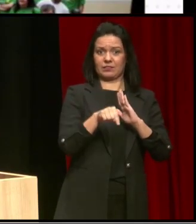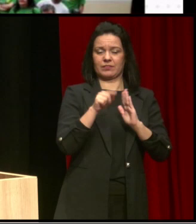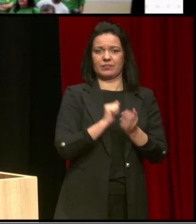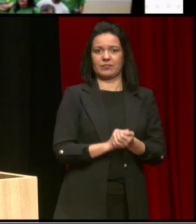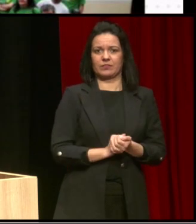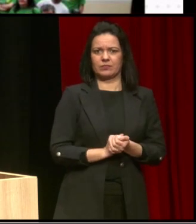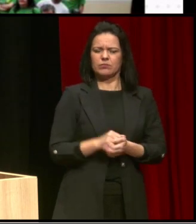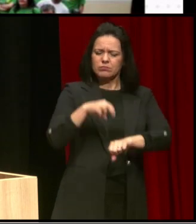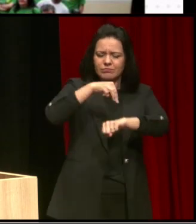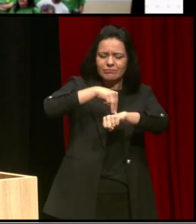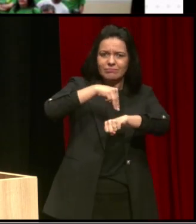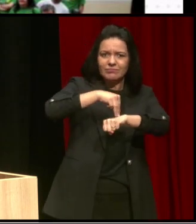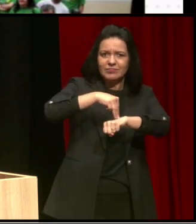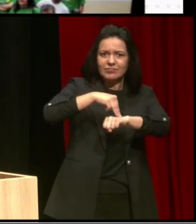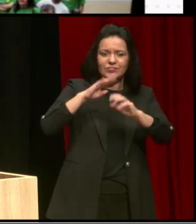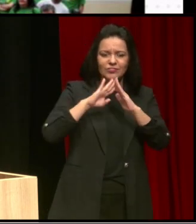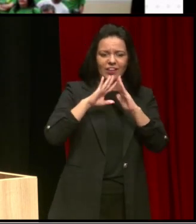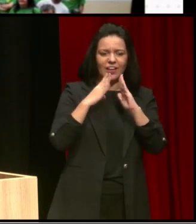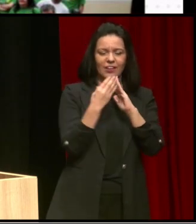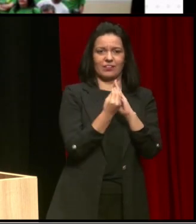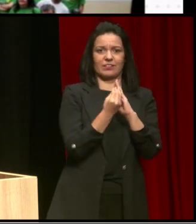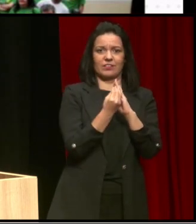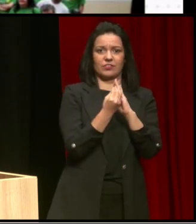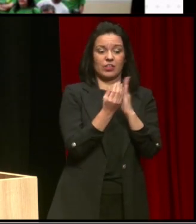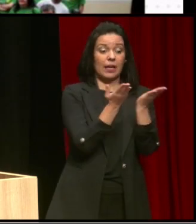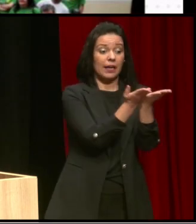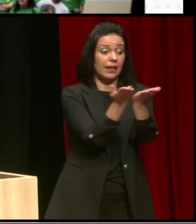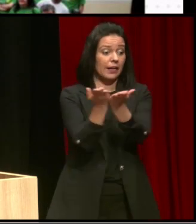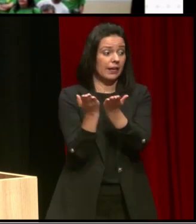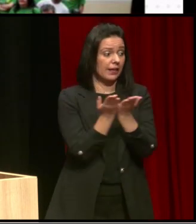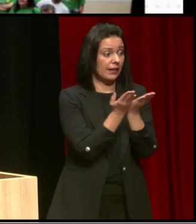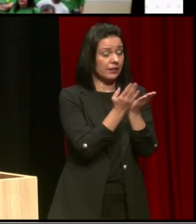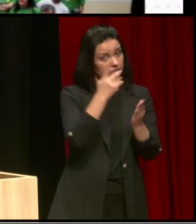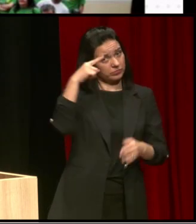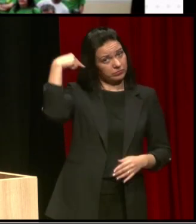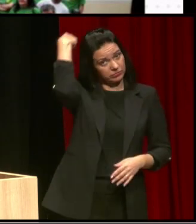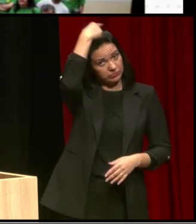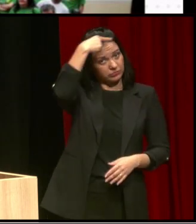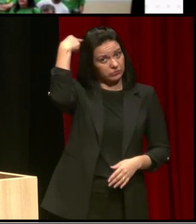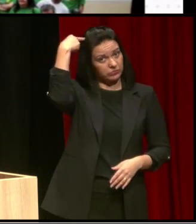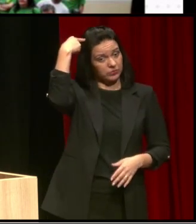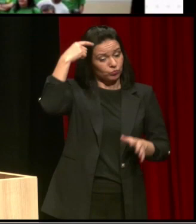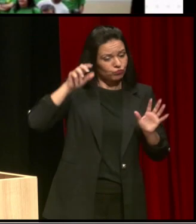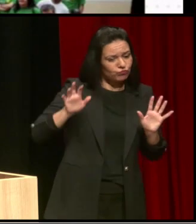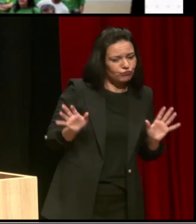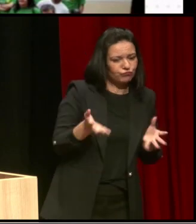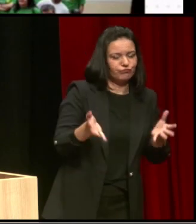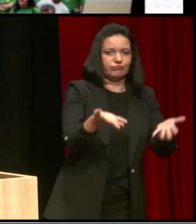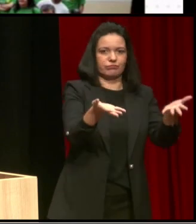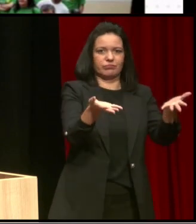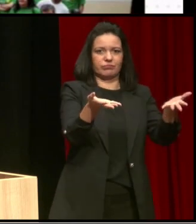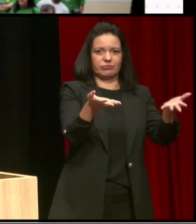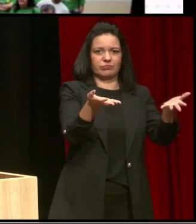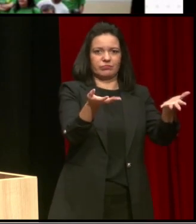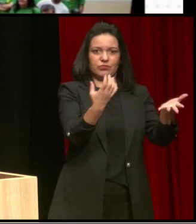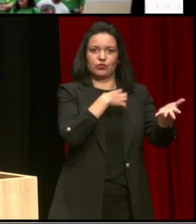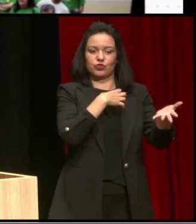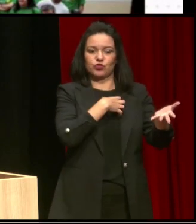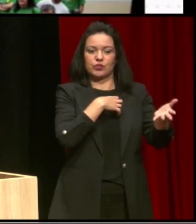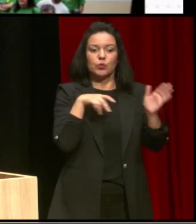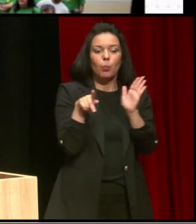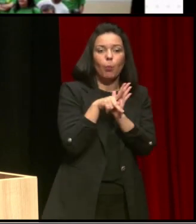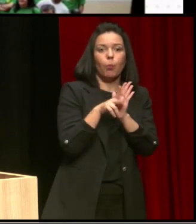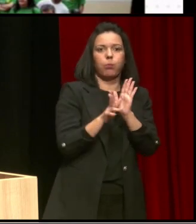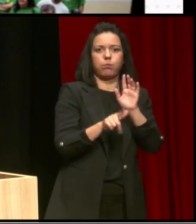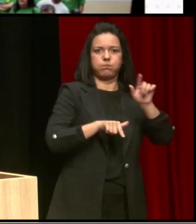do ministério? Com vistas ao aperfeiçoamento dos santos para o desempenho do seu serviço. Agora começa a afunilar um pouquinho